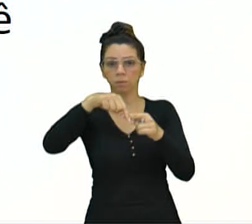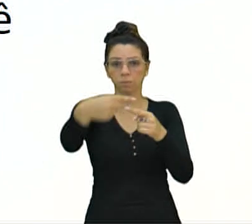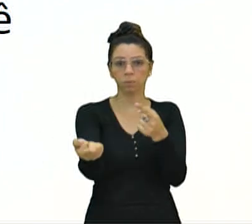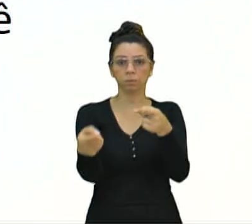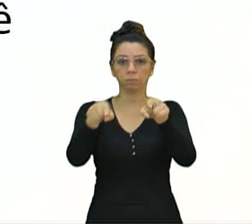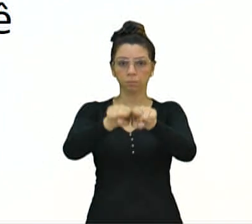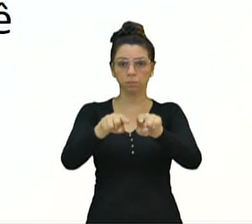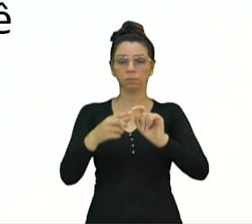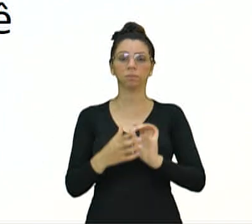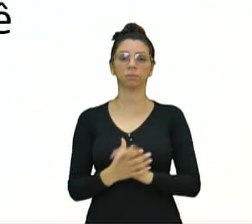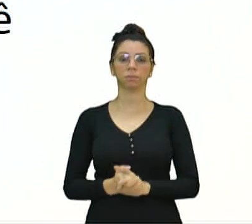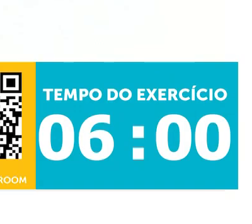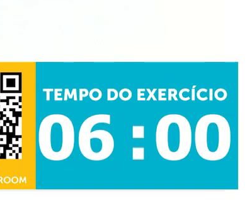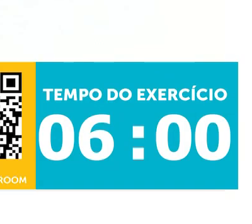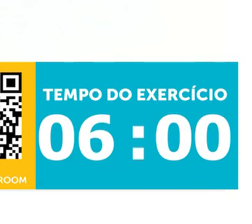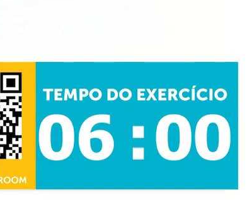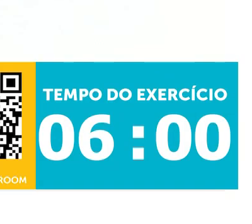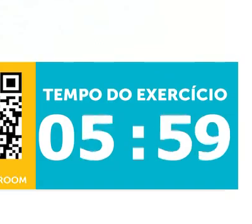retornaremos.